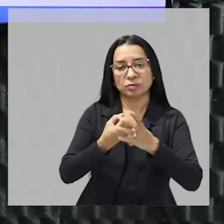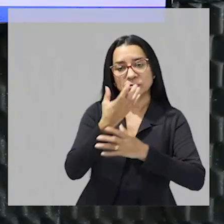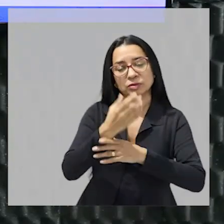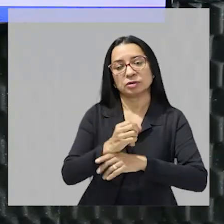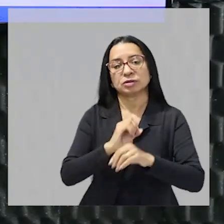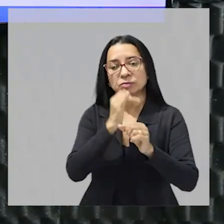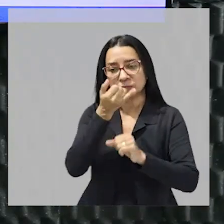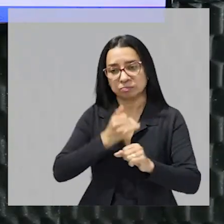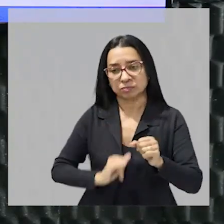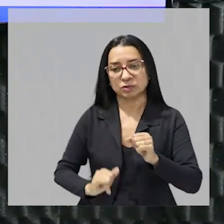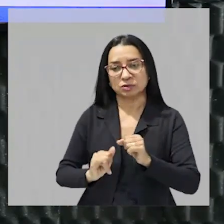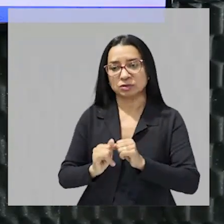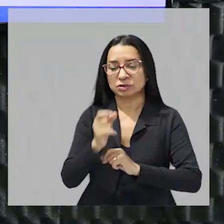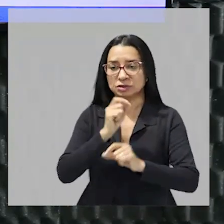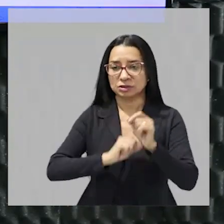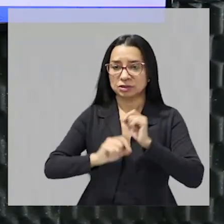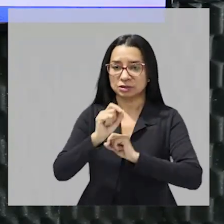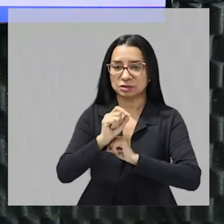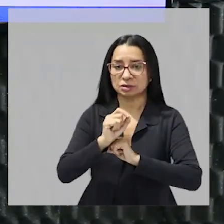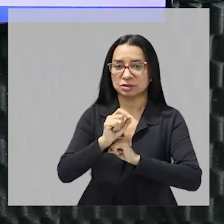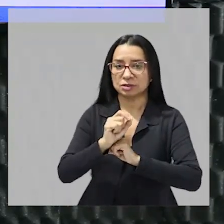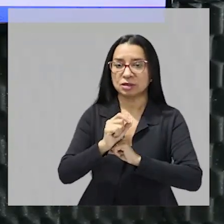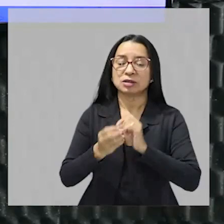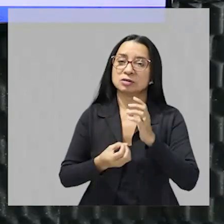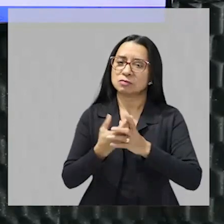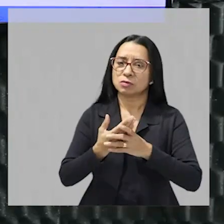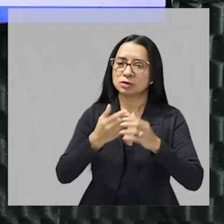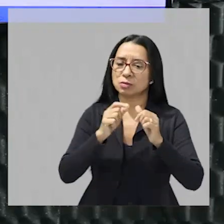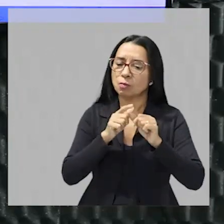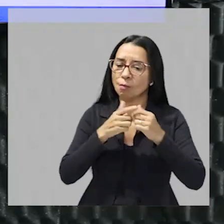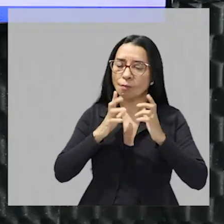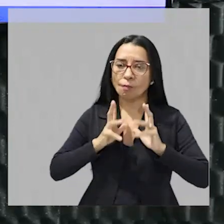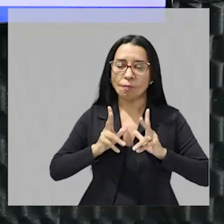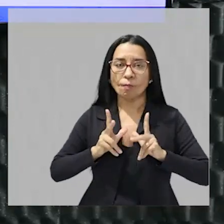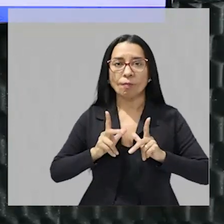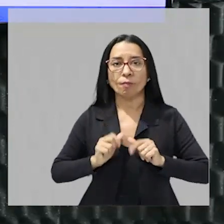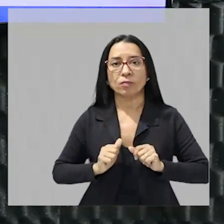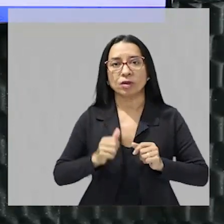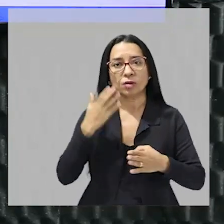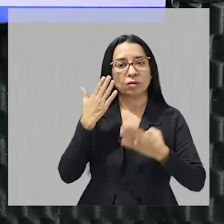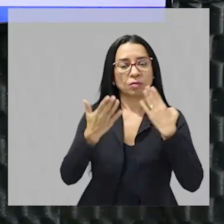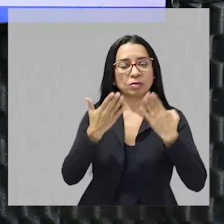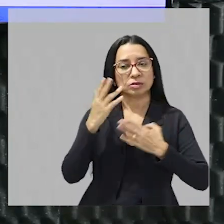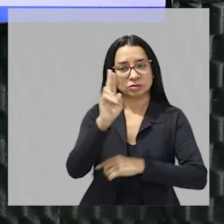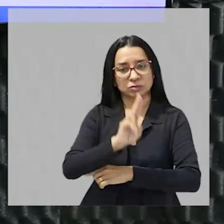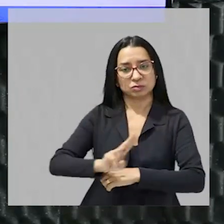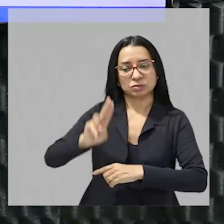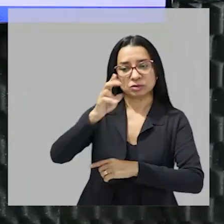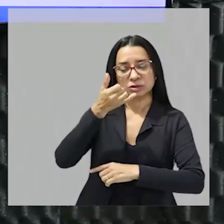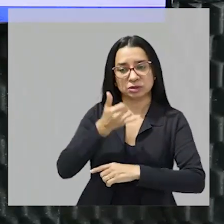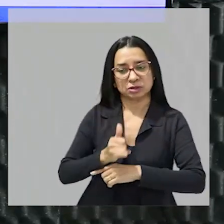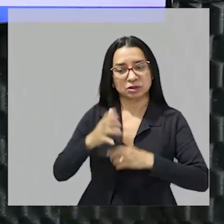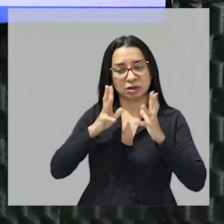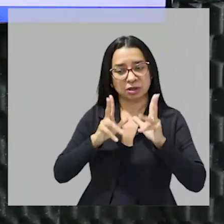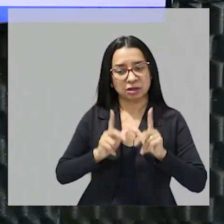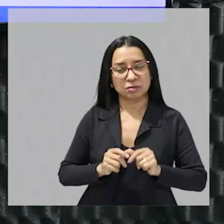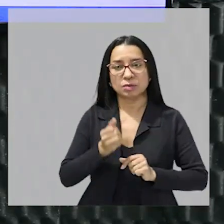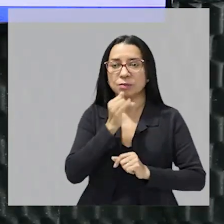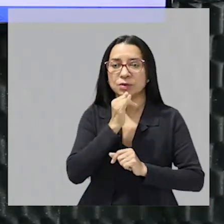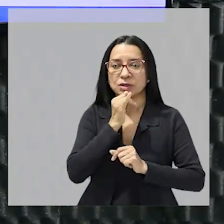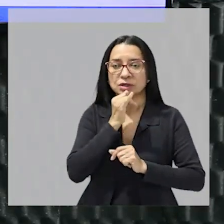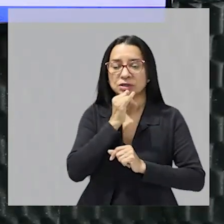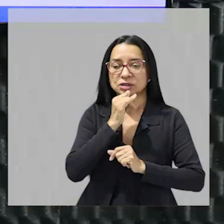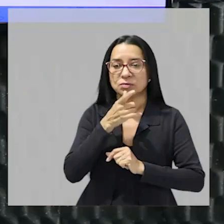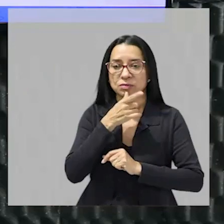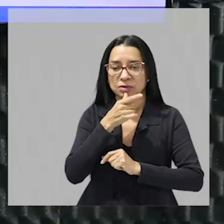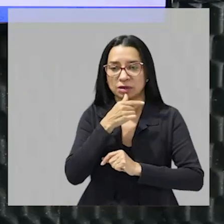de fontes limpas. O Brasil é um país de destaque. Quando a gente vai fazer comparações de nível de utilização de energias limpas, como, por exemplo, a